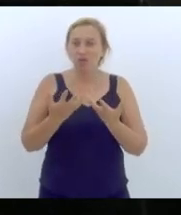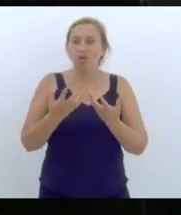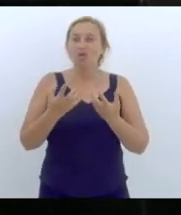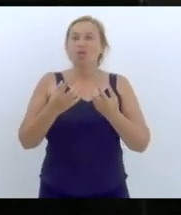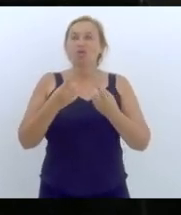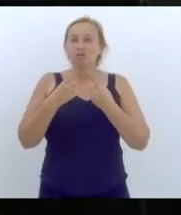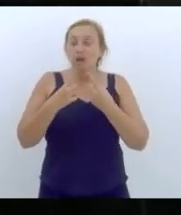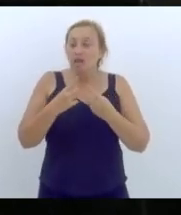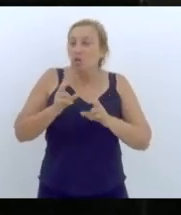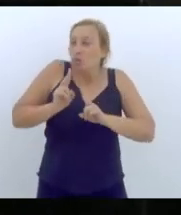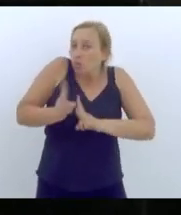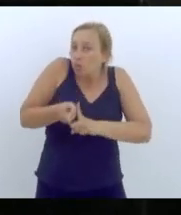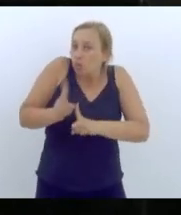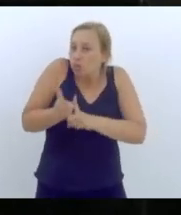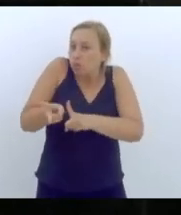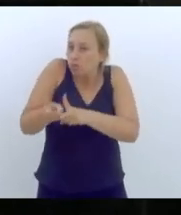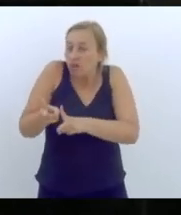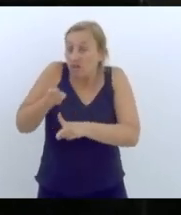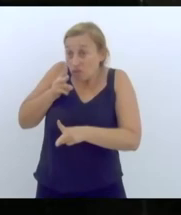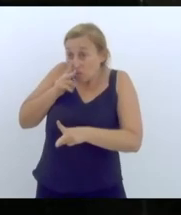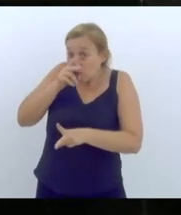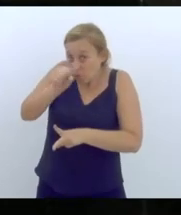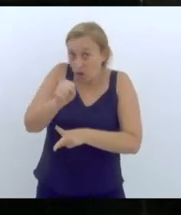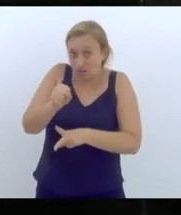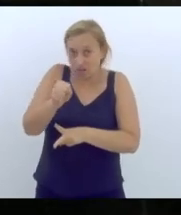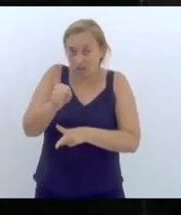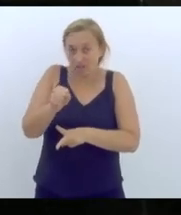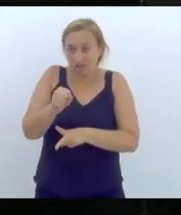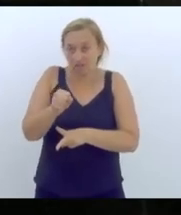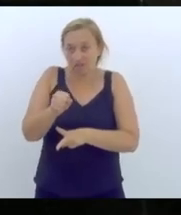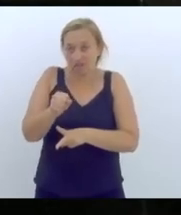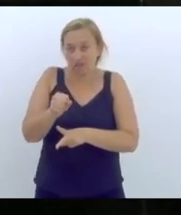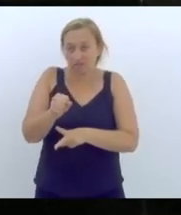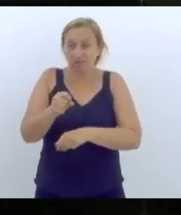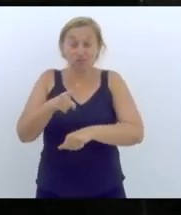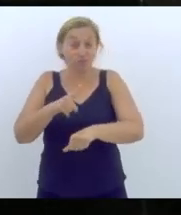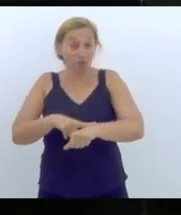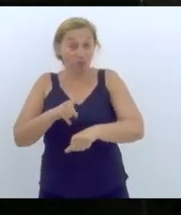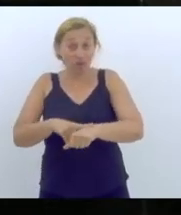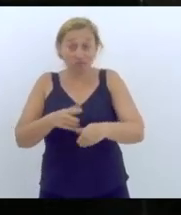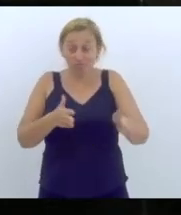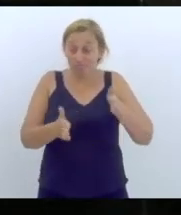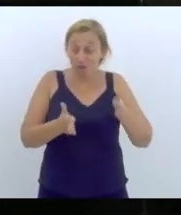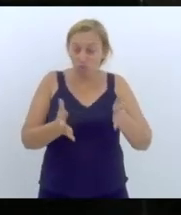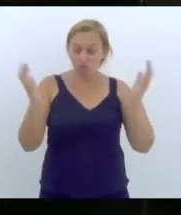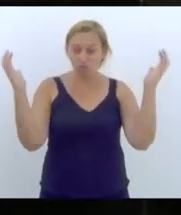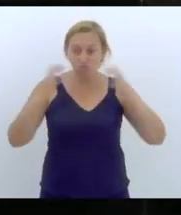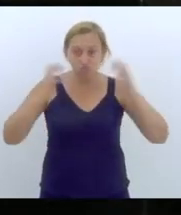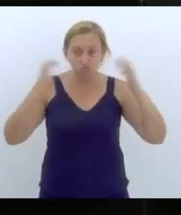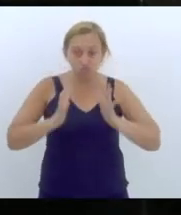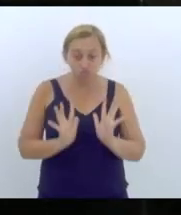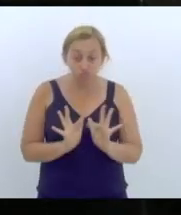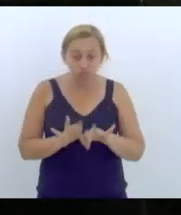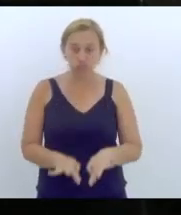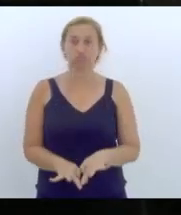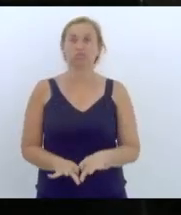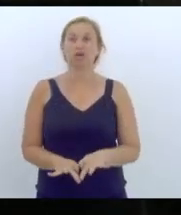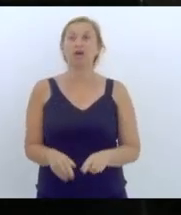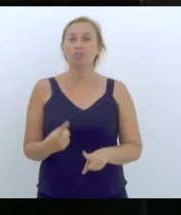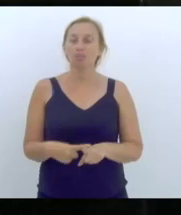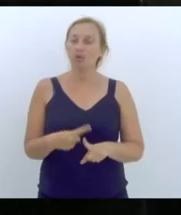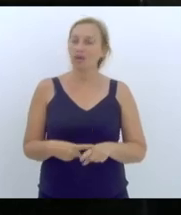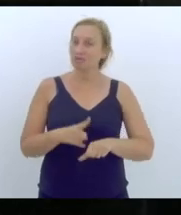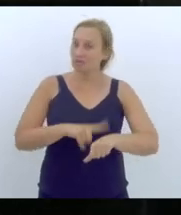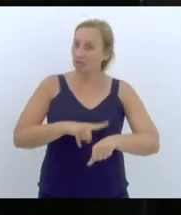deve continuar intensificado a partir do momento em que o período das chuvas se encerra. Porque é